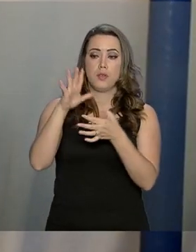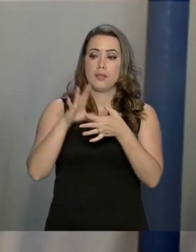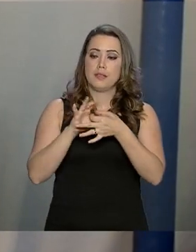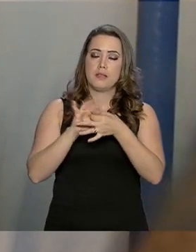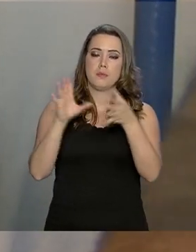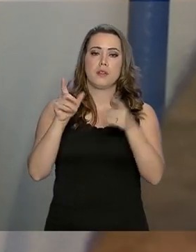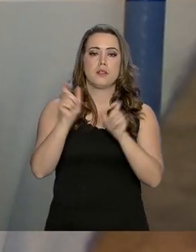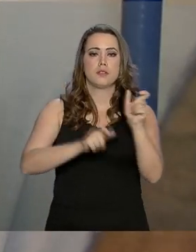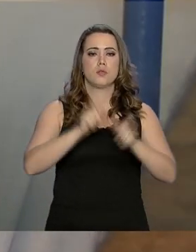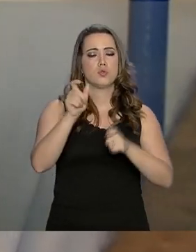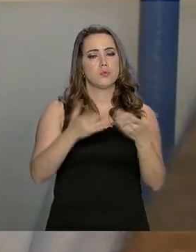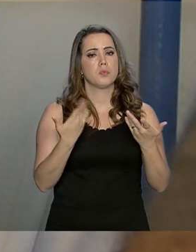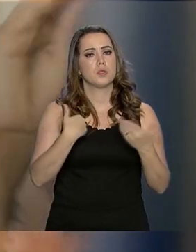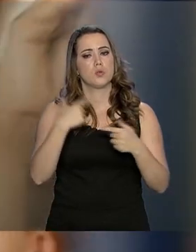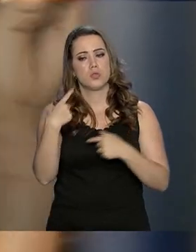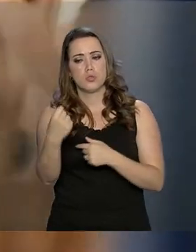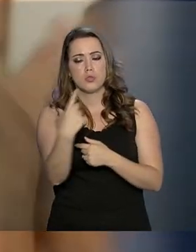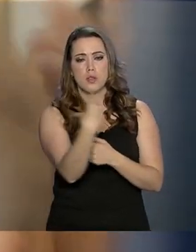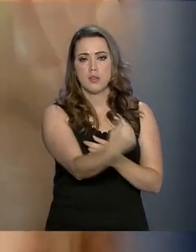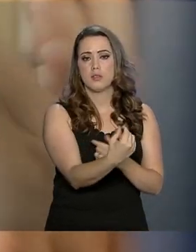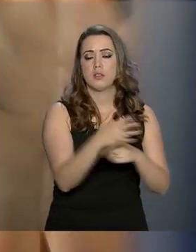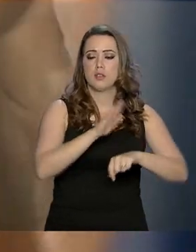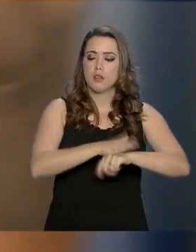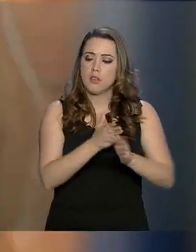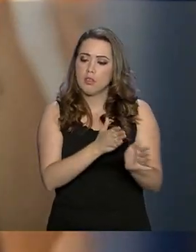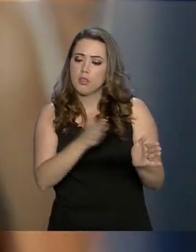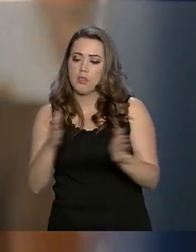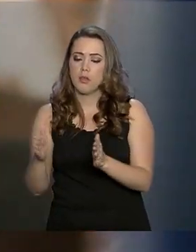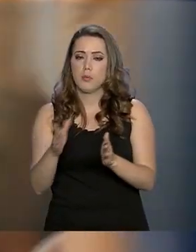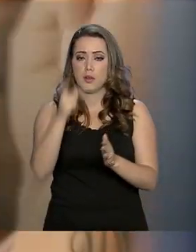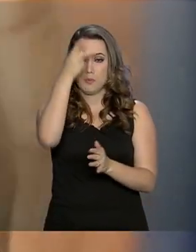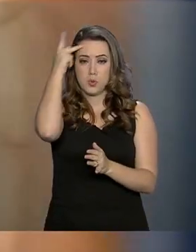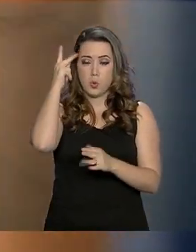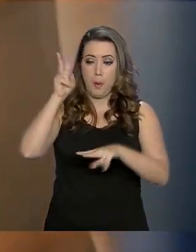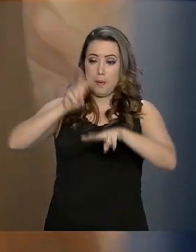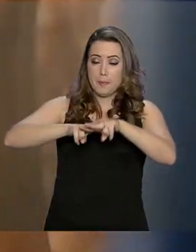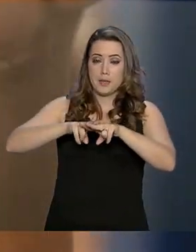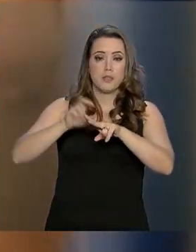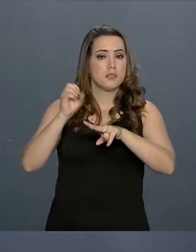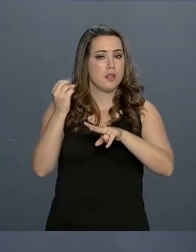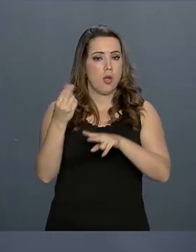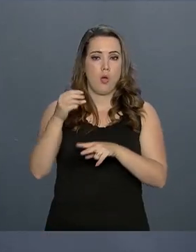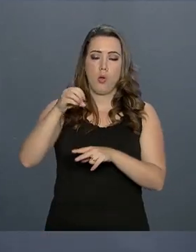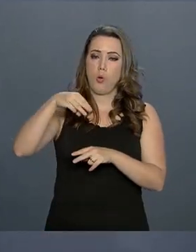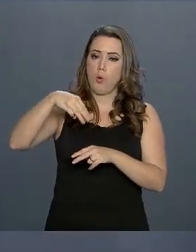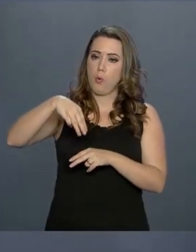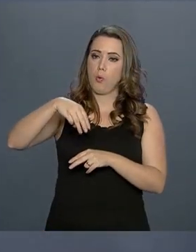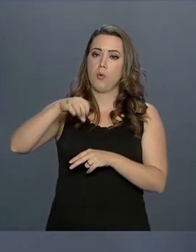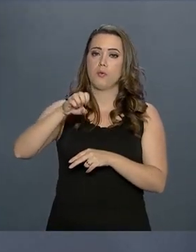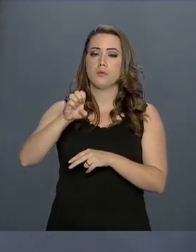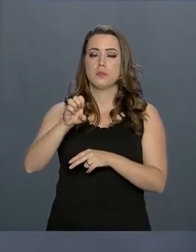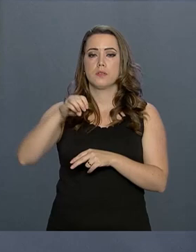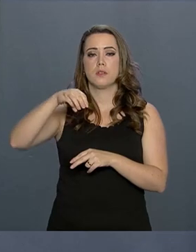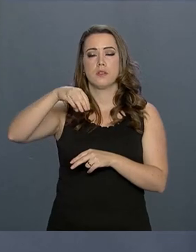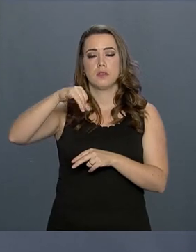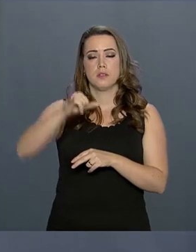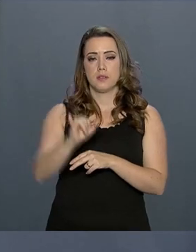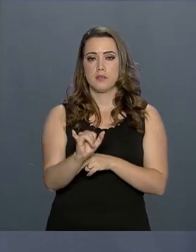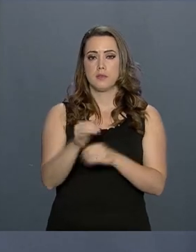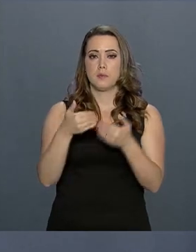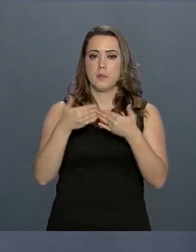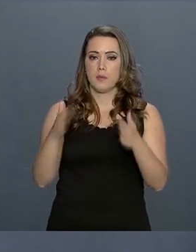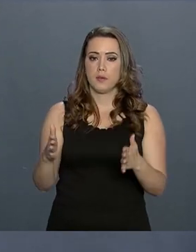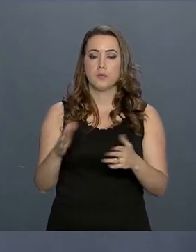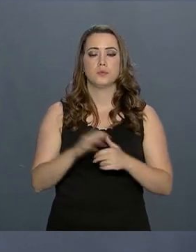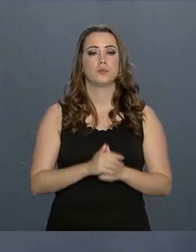de saídas temporárias para quem cumpre regime fechado ou semiaberto a possibilidade de progressão de regime